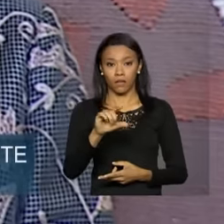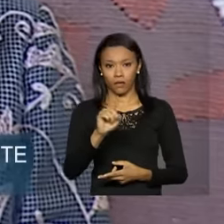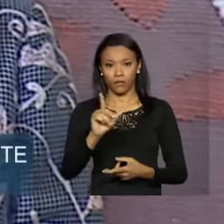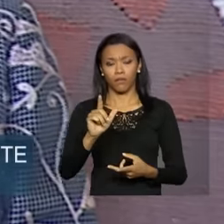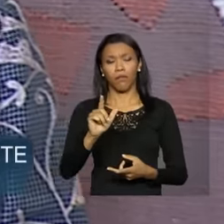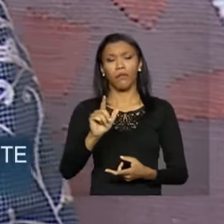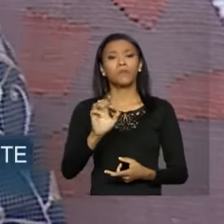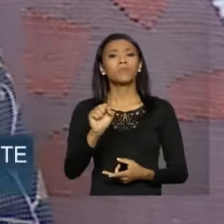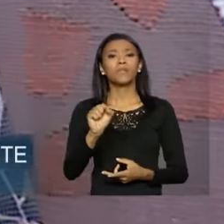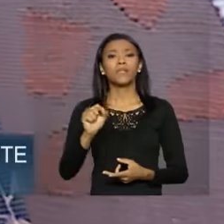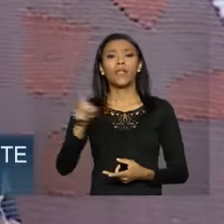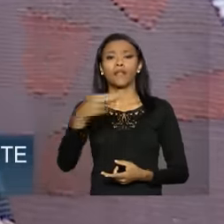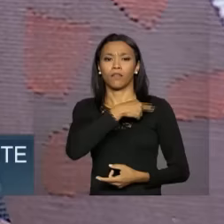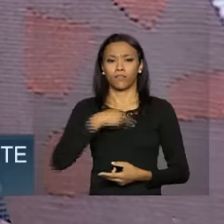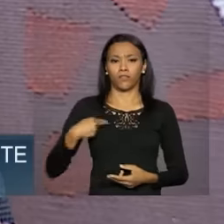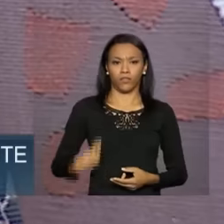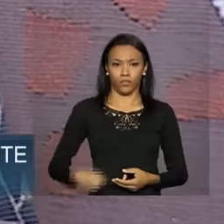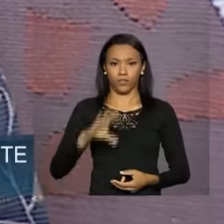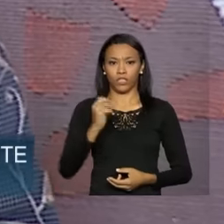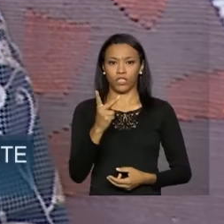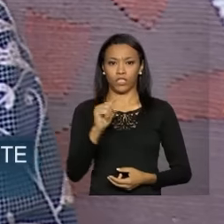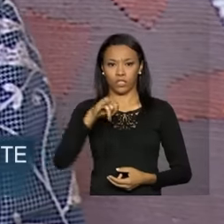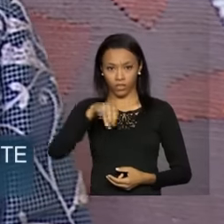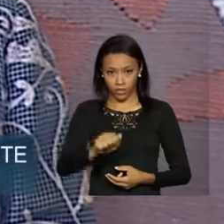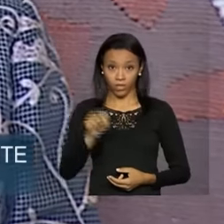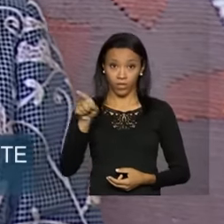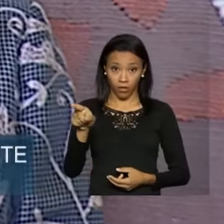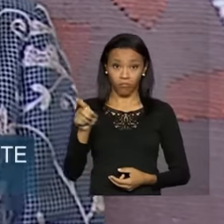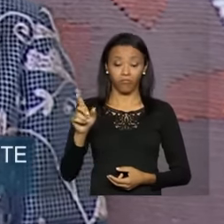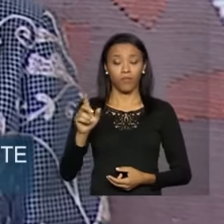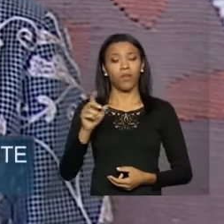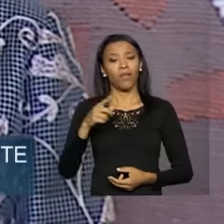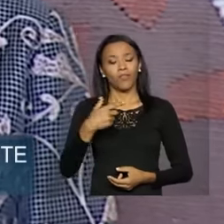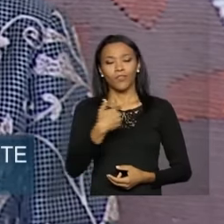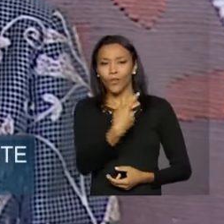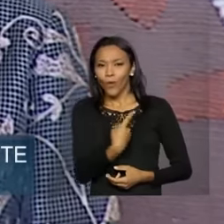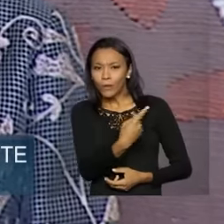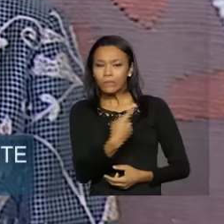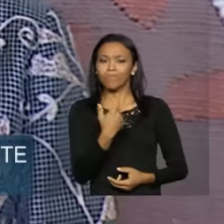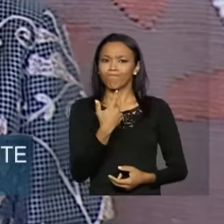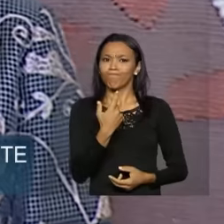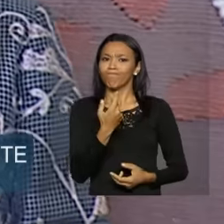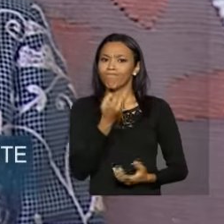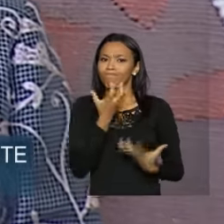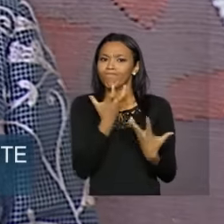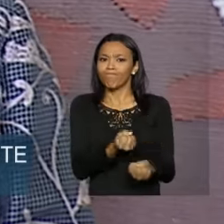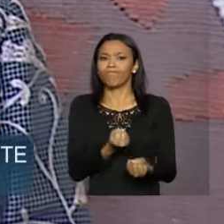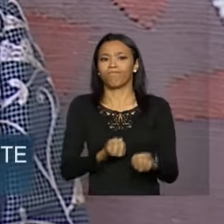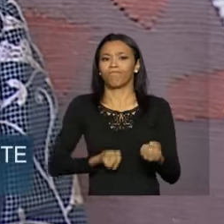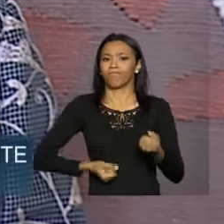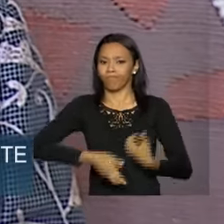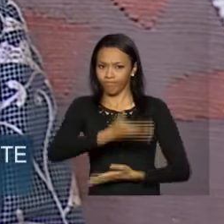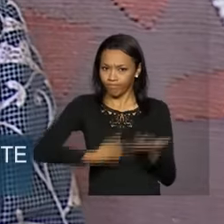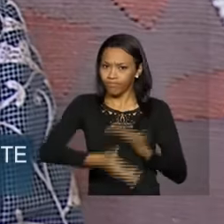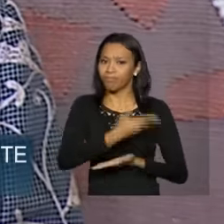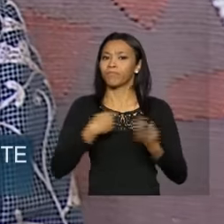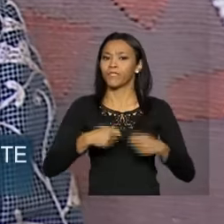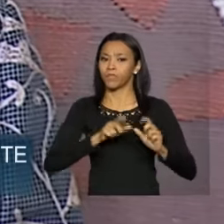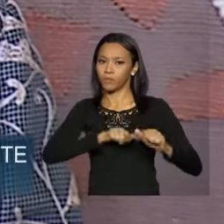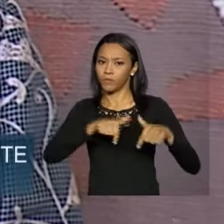coloca desafios perante nós, mais do que nunca, a nossa cooperação é